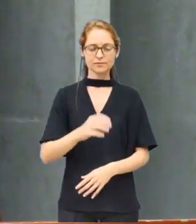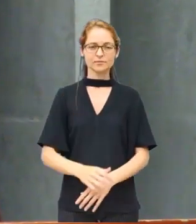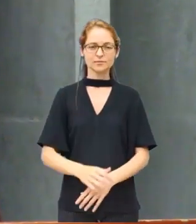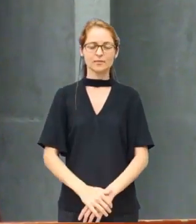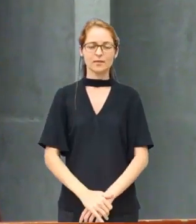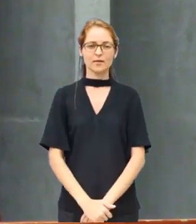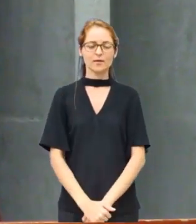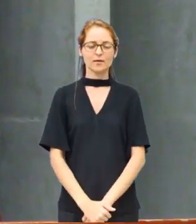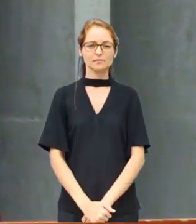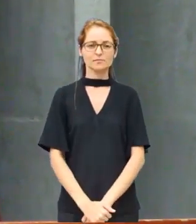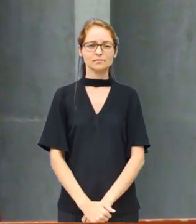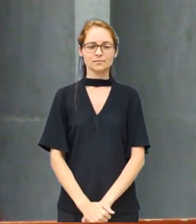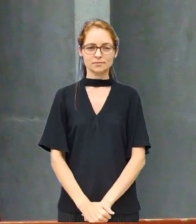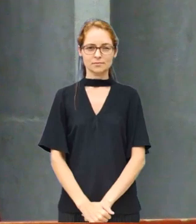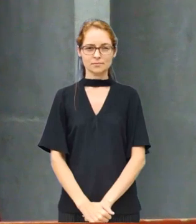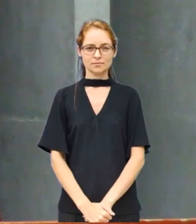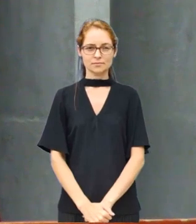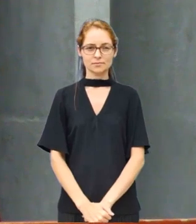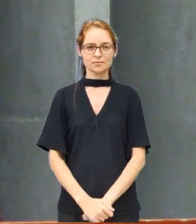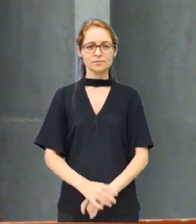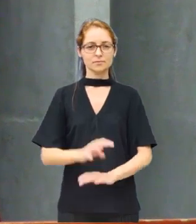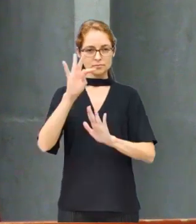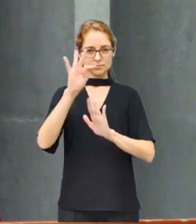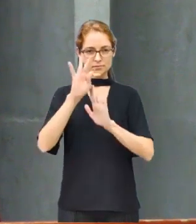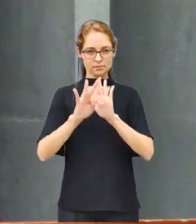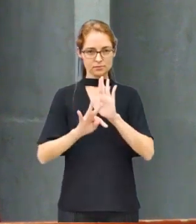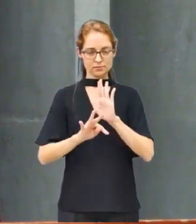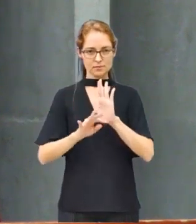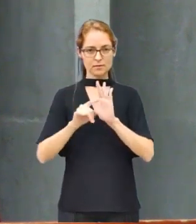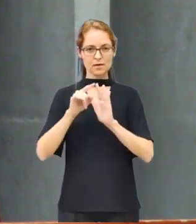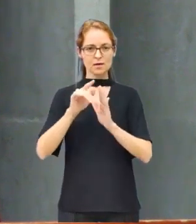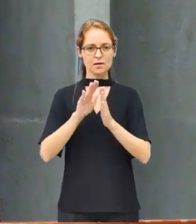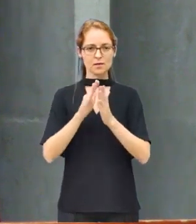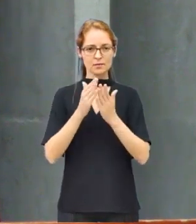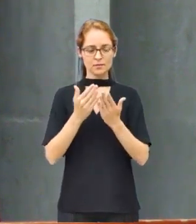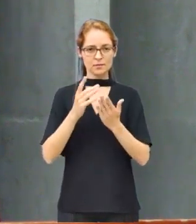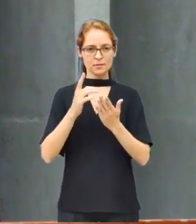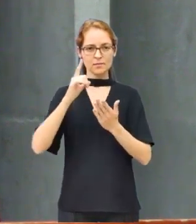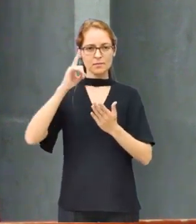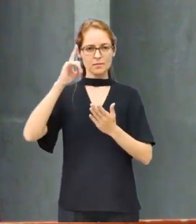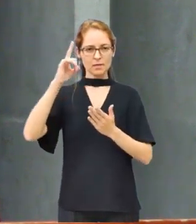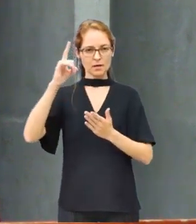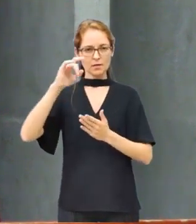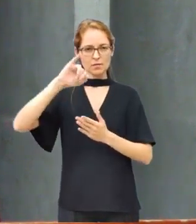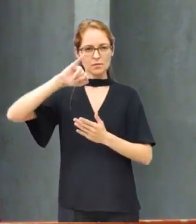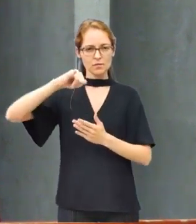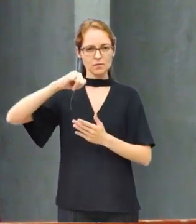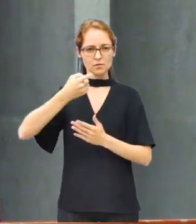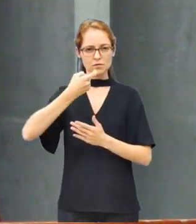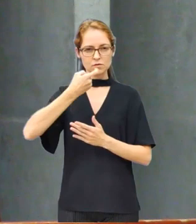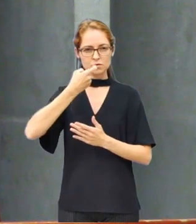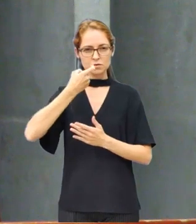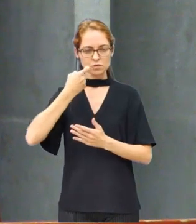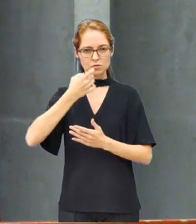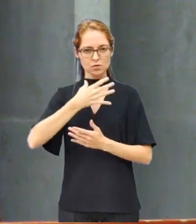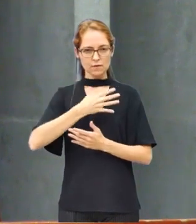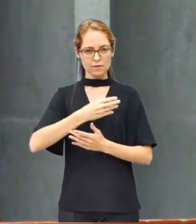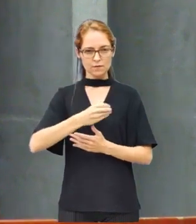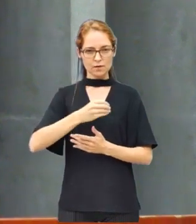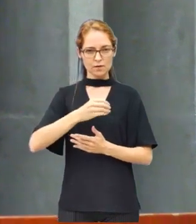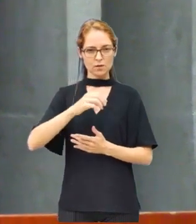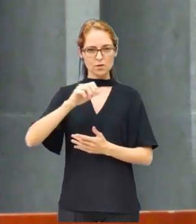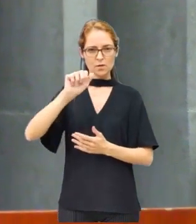a palavra do nosso Deus: Veio a palavra do Senhor a Jonas, filho de Amitai, dizendo: